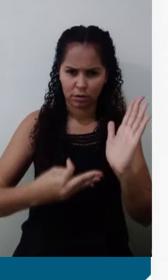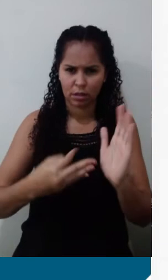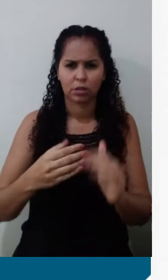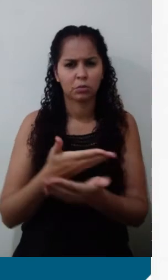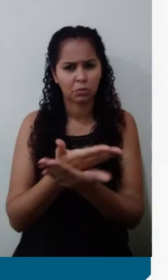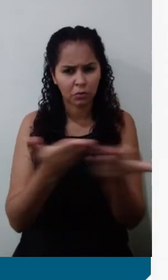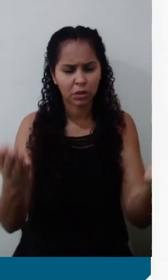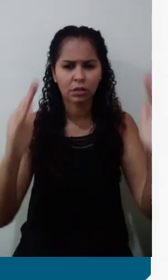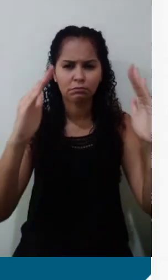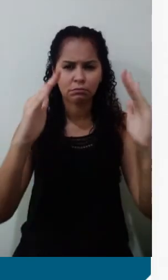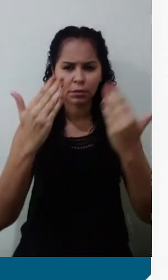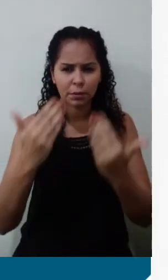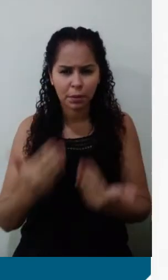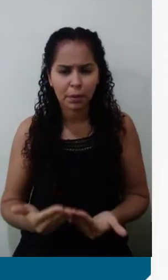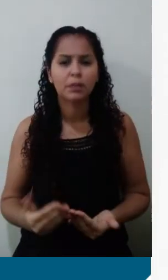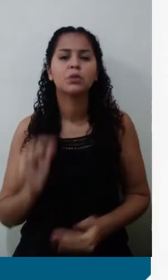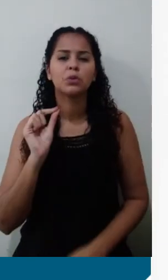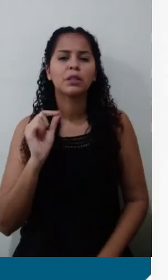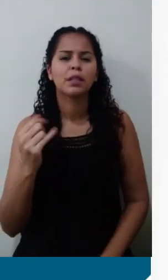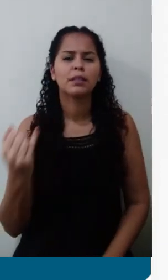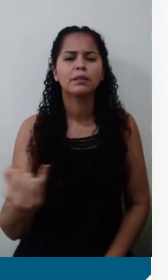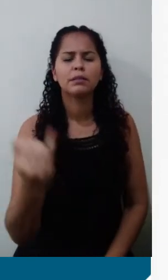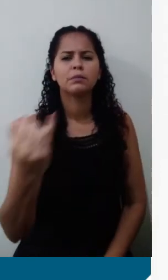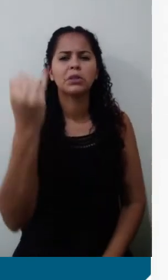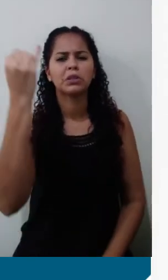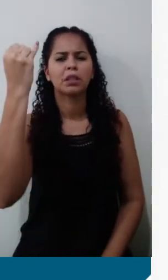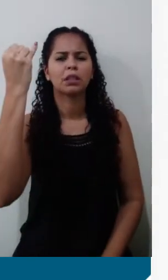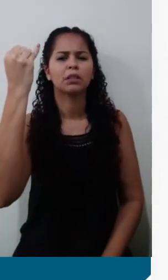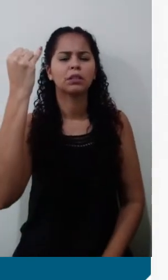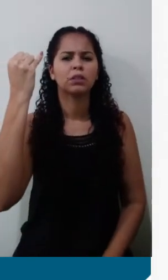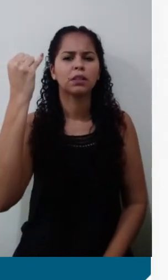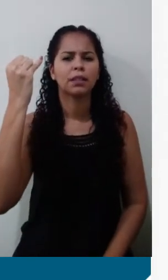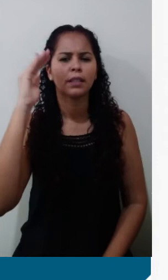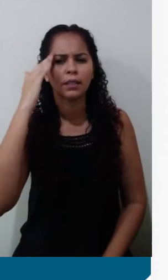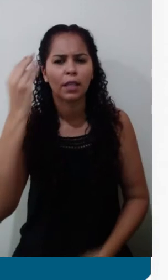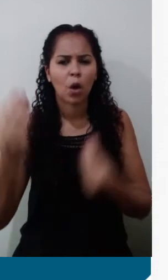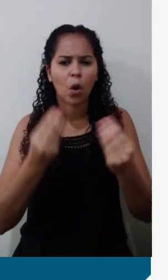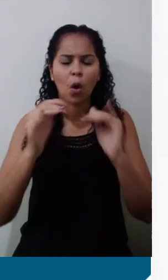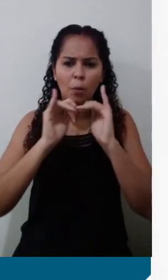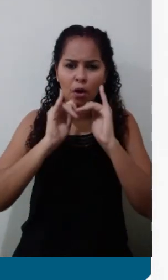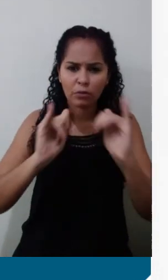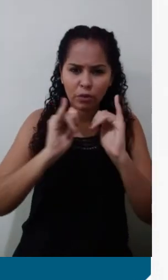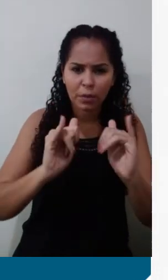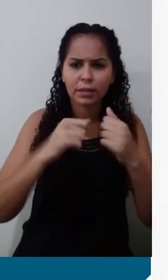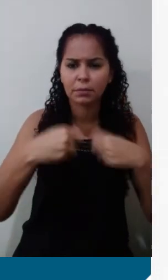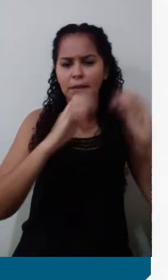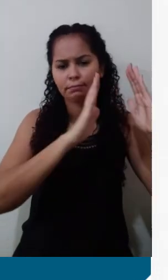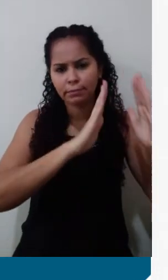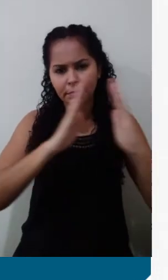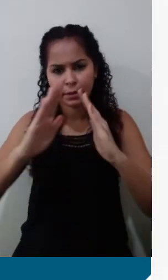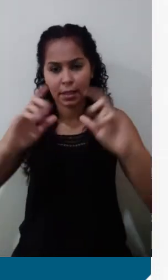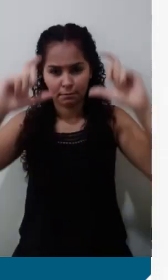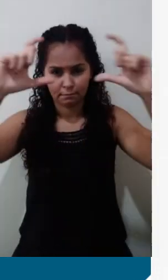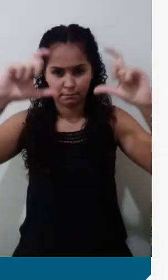vocês analisassem o quão importante é você cuidar do desdobramento das informações. Aí, no